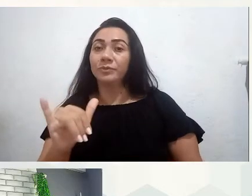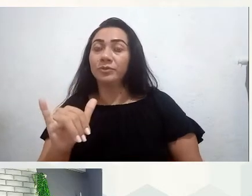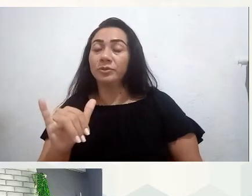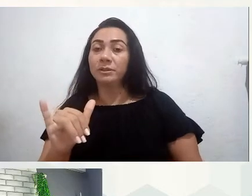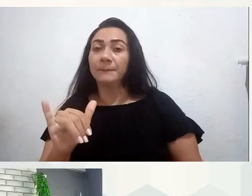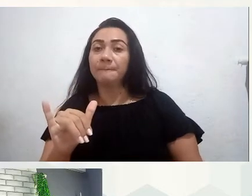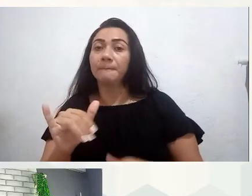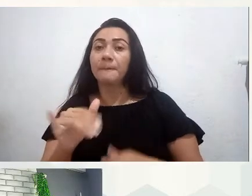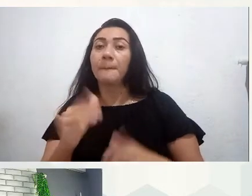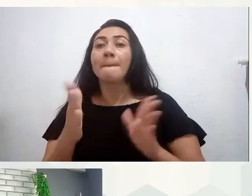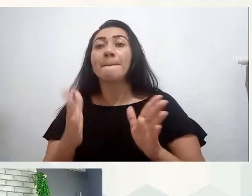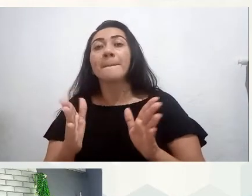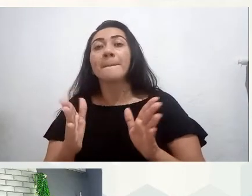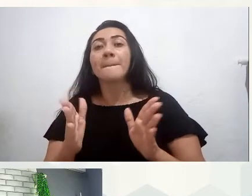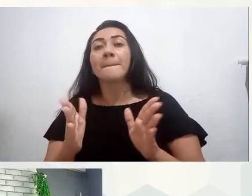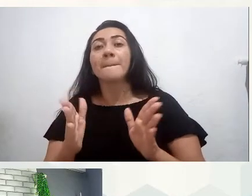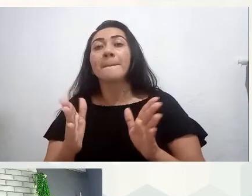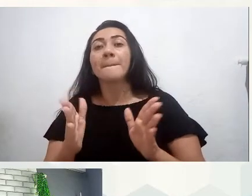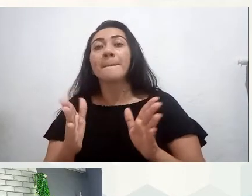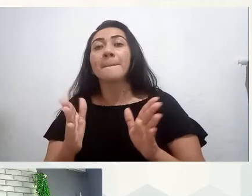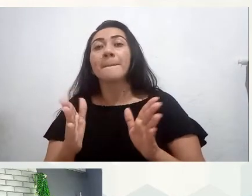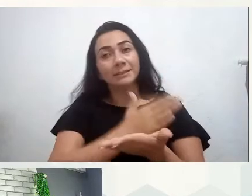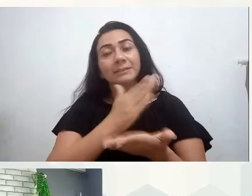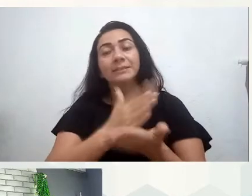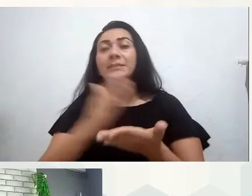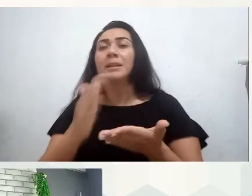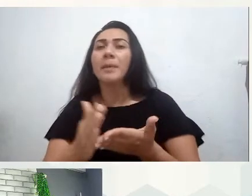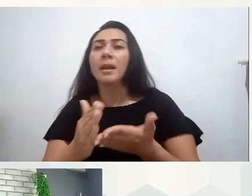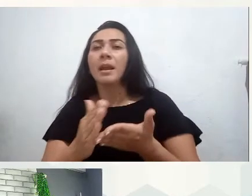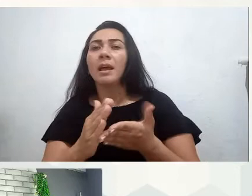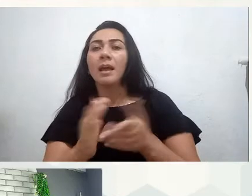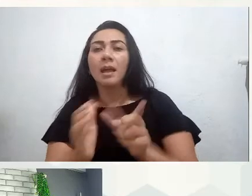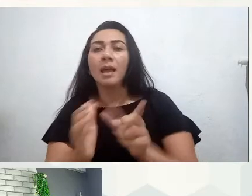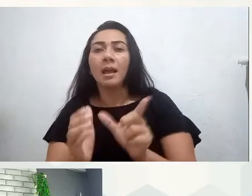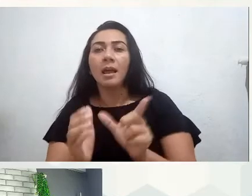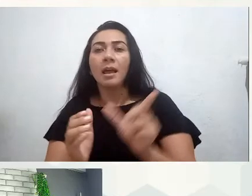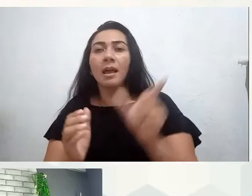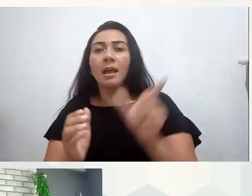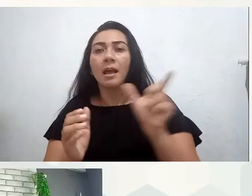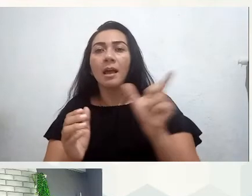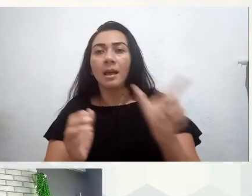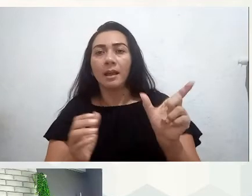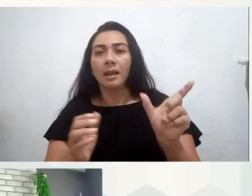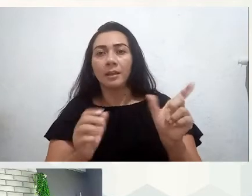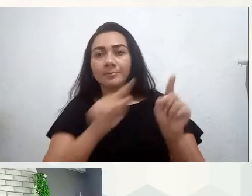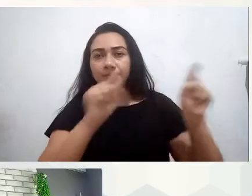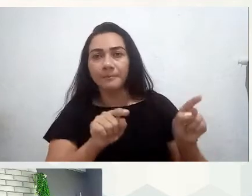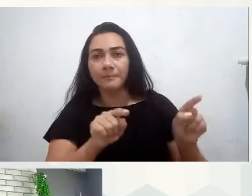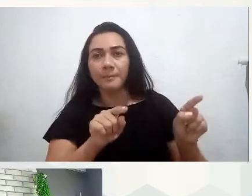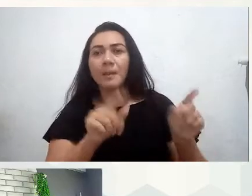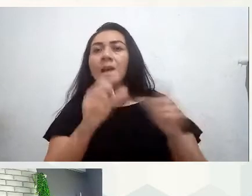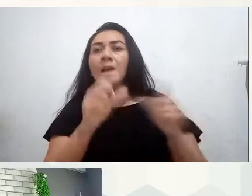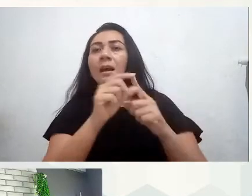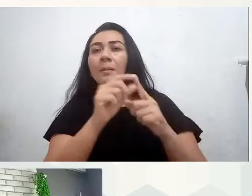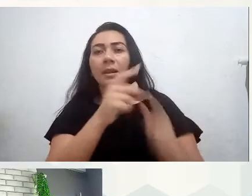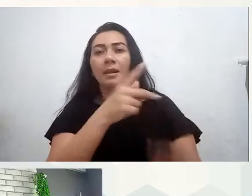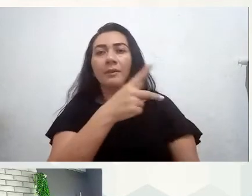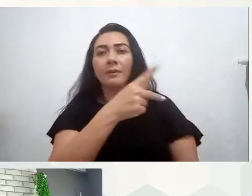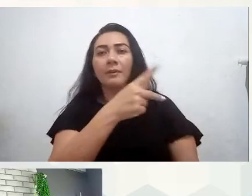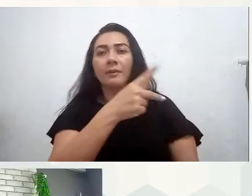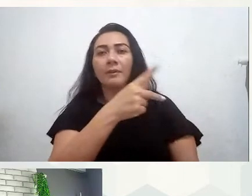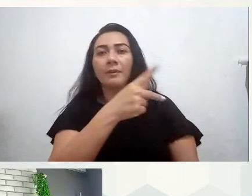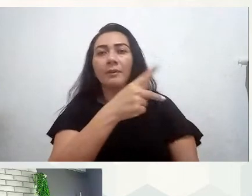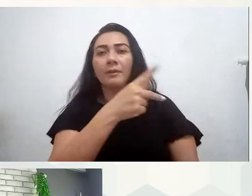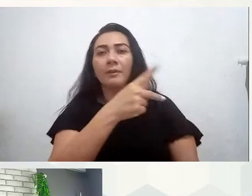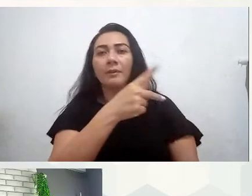seguir essa estrutura aqui. Coloca a palavra pergunta entre colchetes, em seguida a